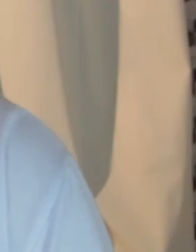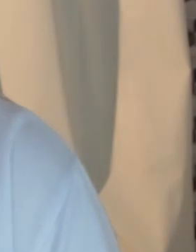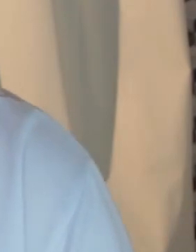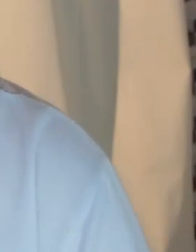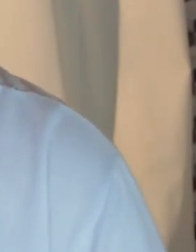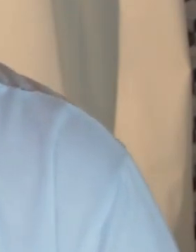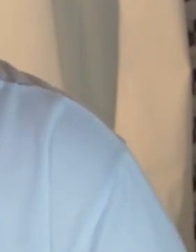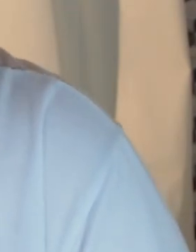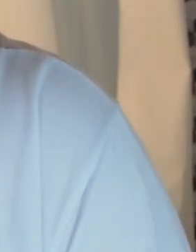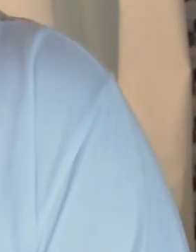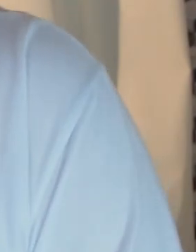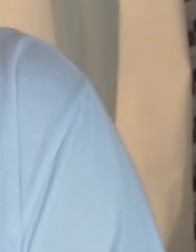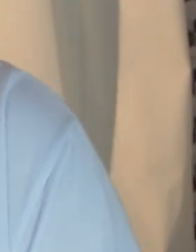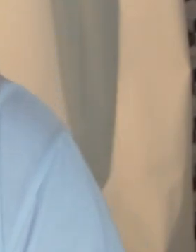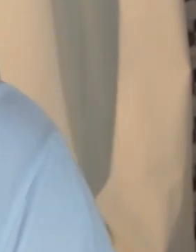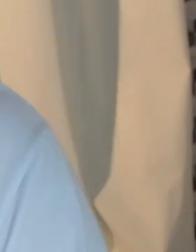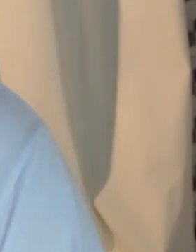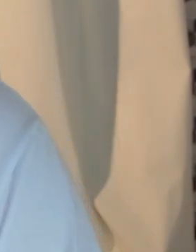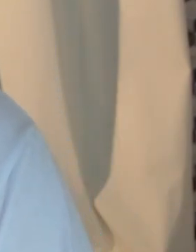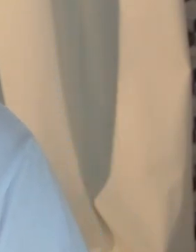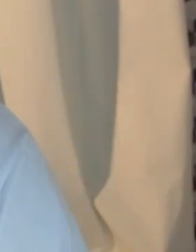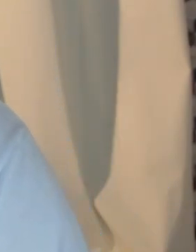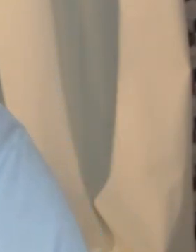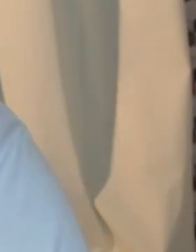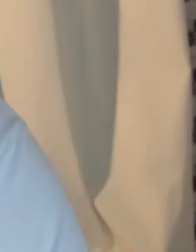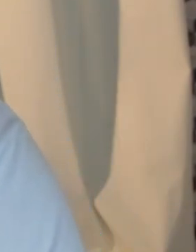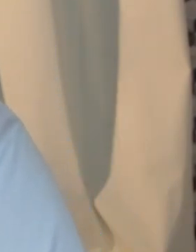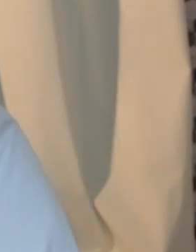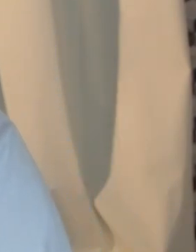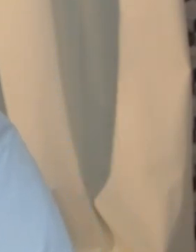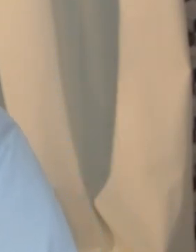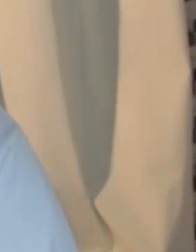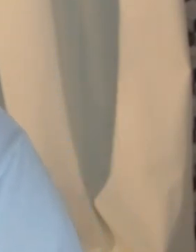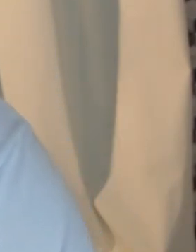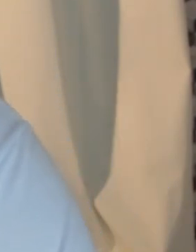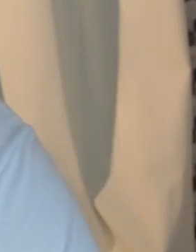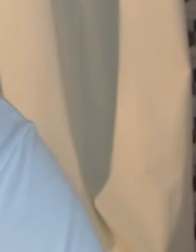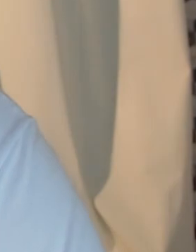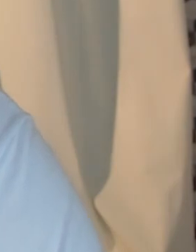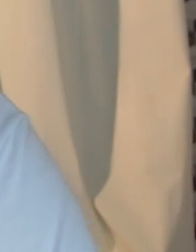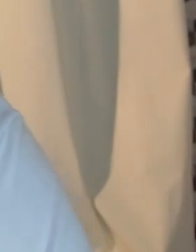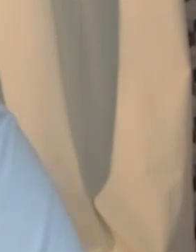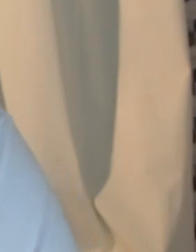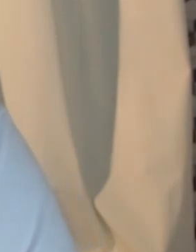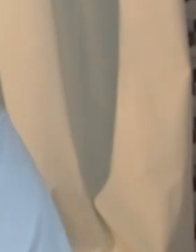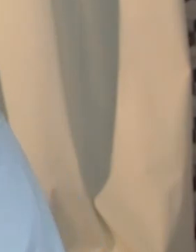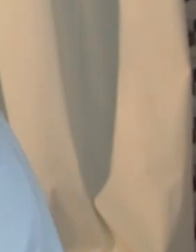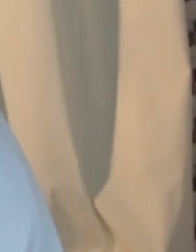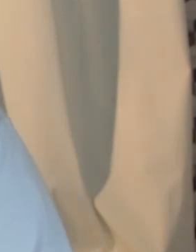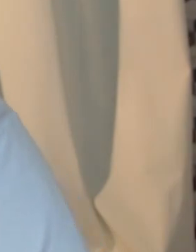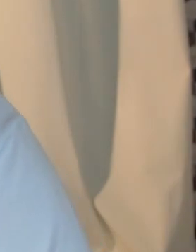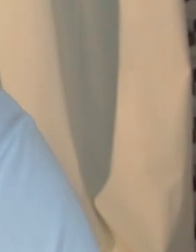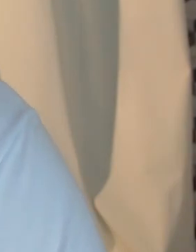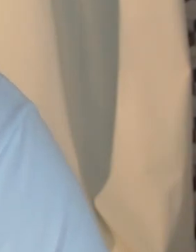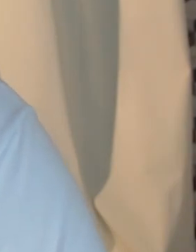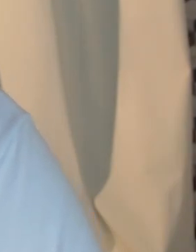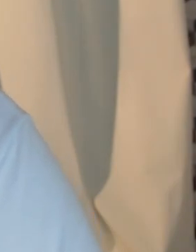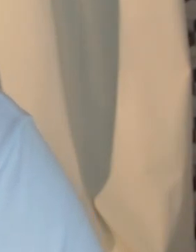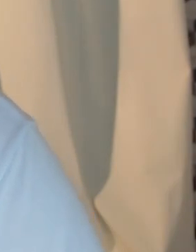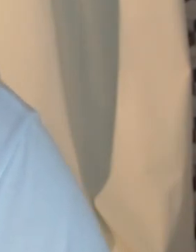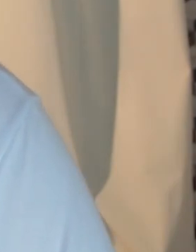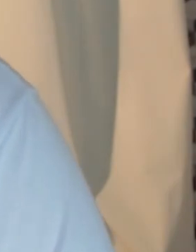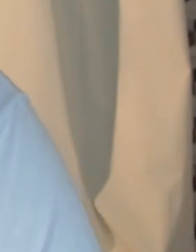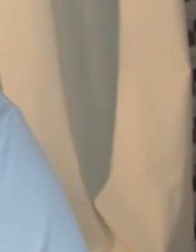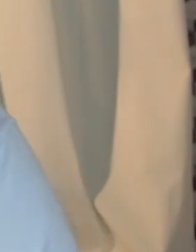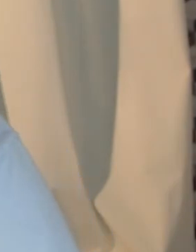a cada um que ficou até agora nesse canal muito obrigado que Deus abençoe a cada um de vocês Fique atento aos próximos